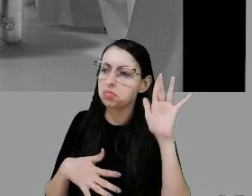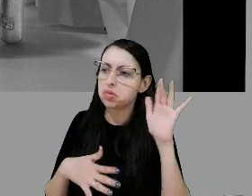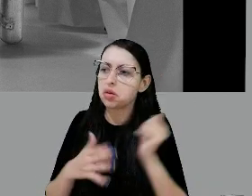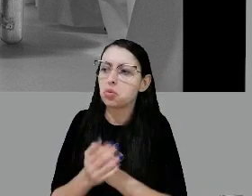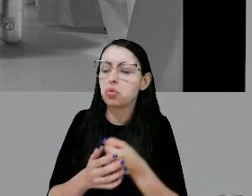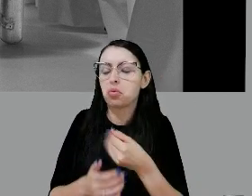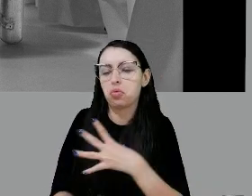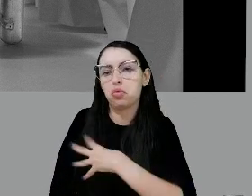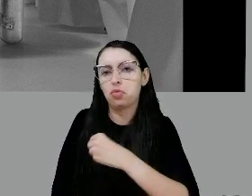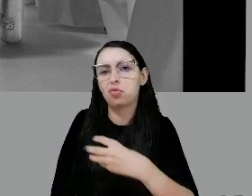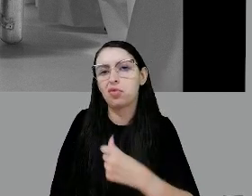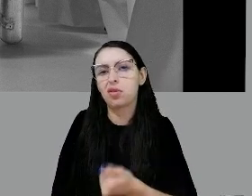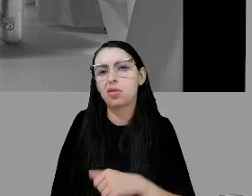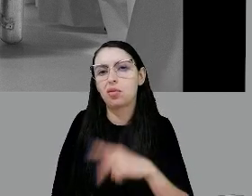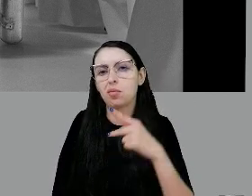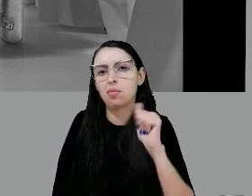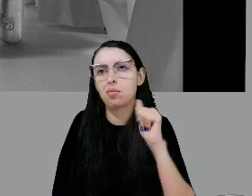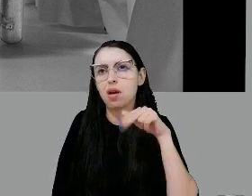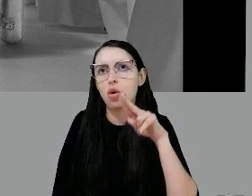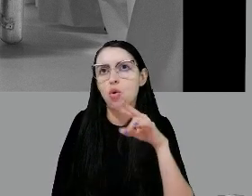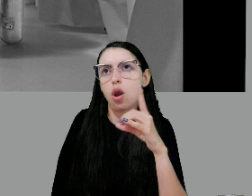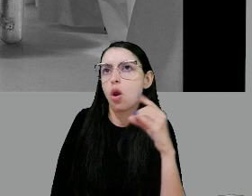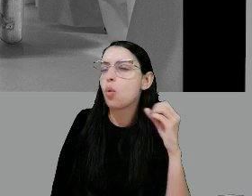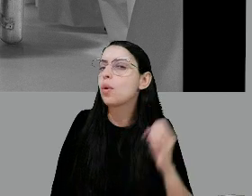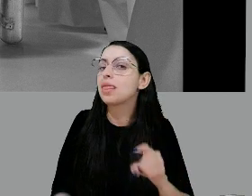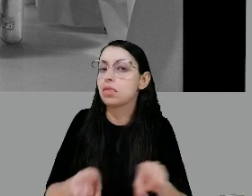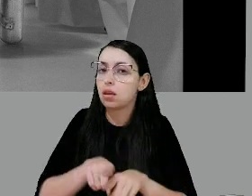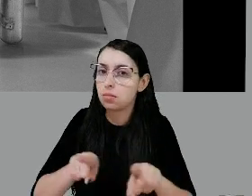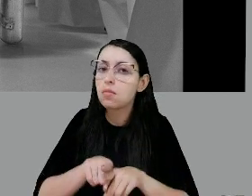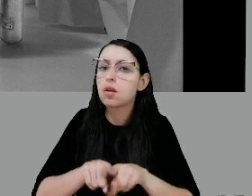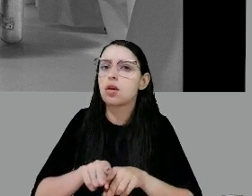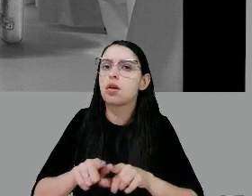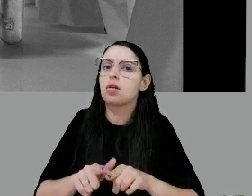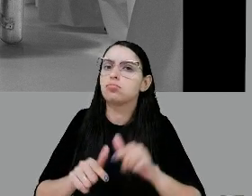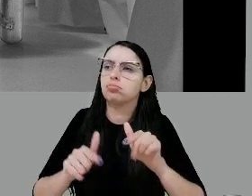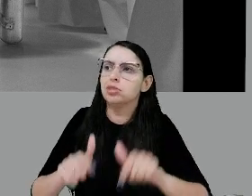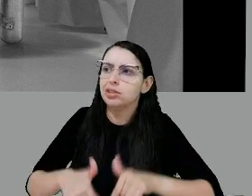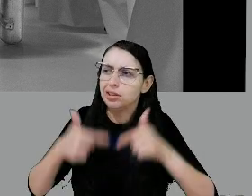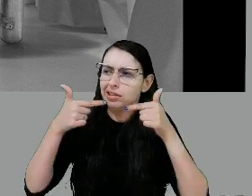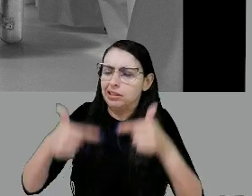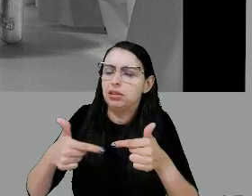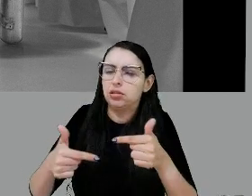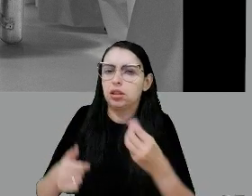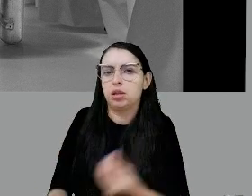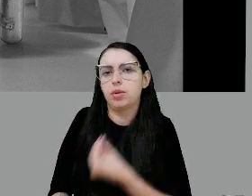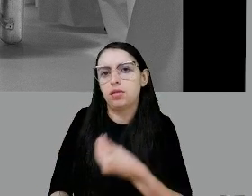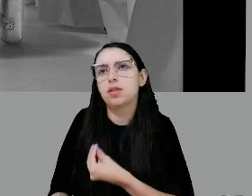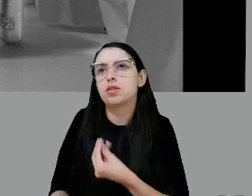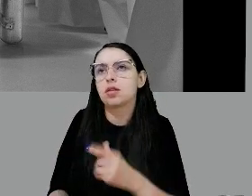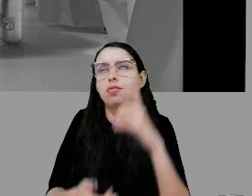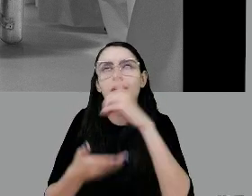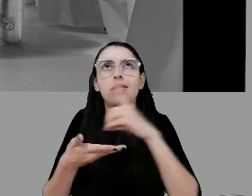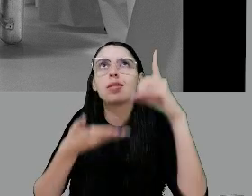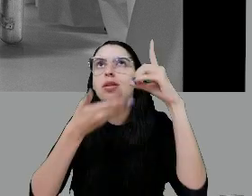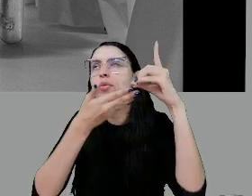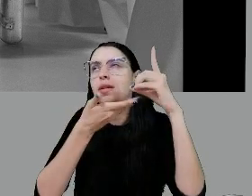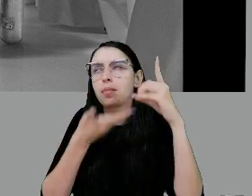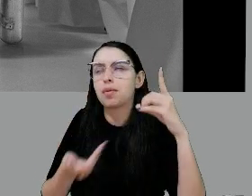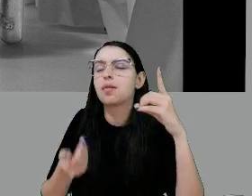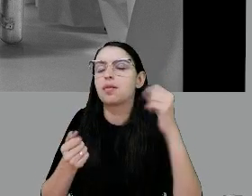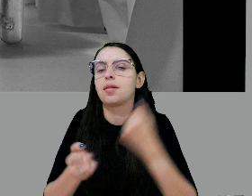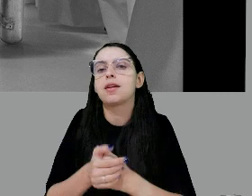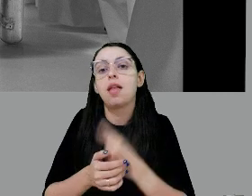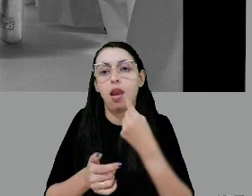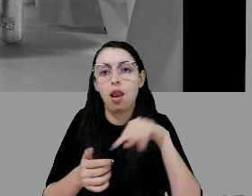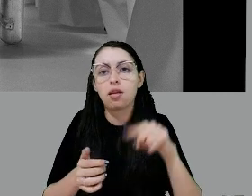desses leitos, o filho dela, o Paulo, ainda estava entubado e lutando pela vida. Graças a Deus, os dois